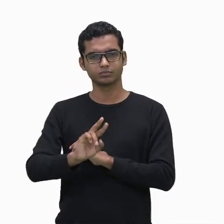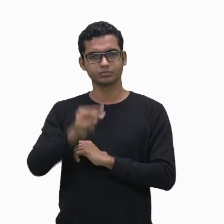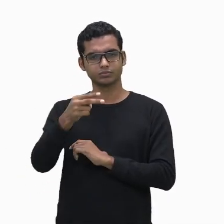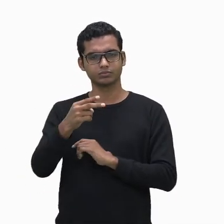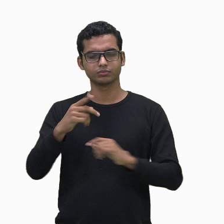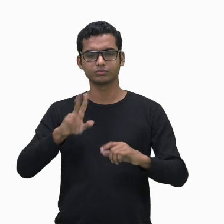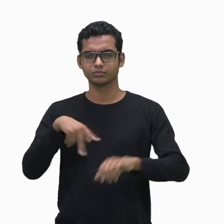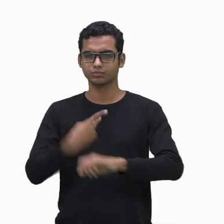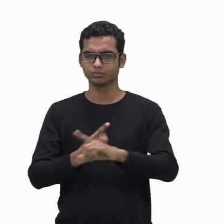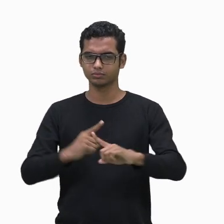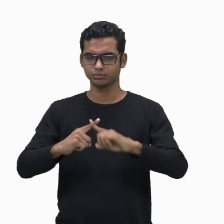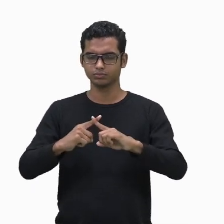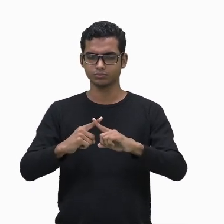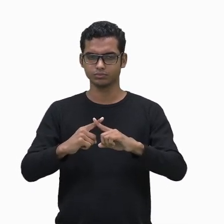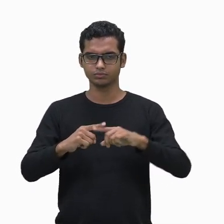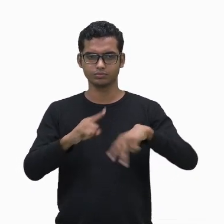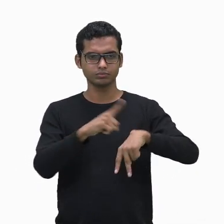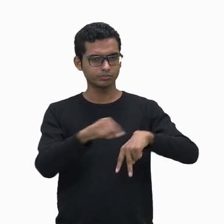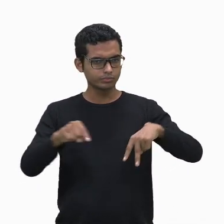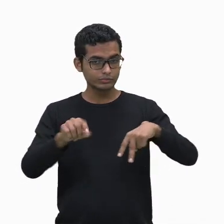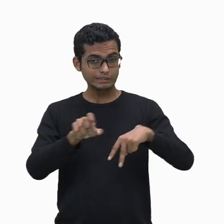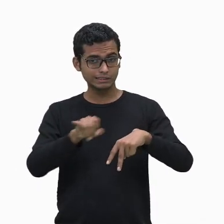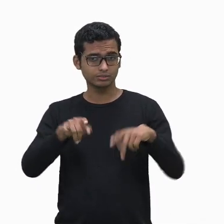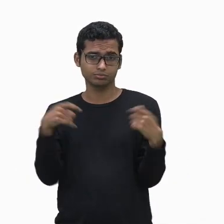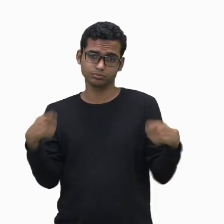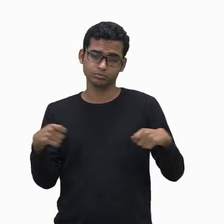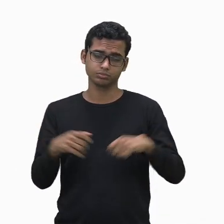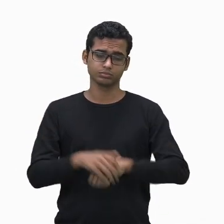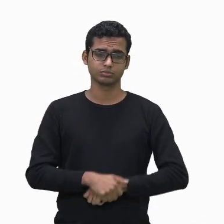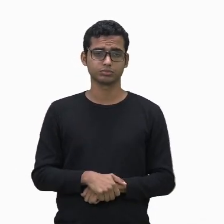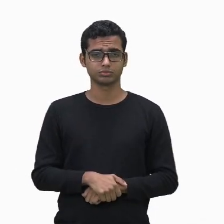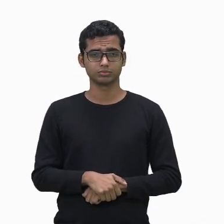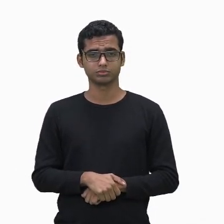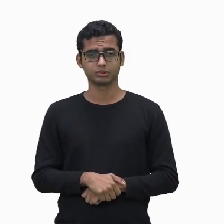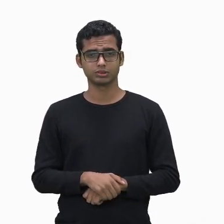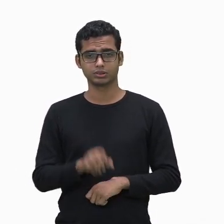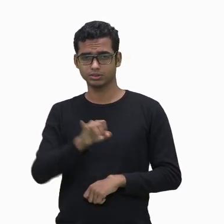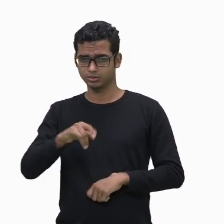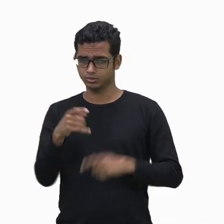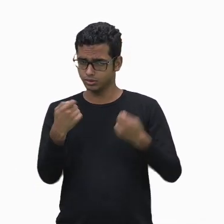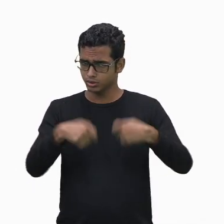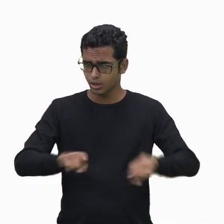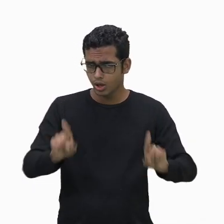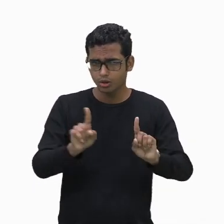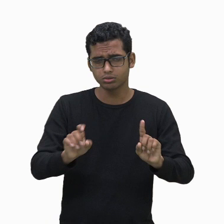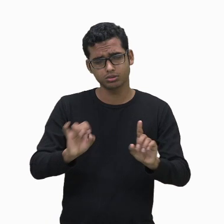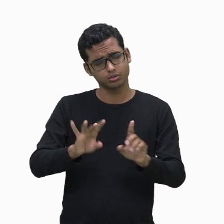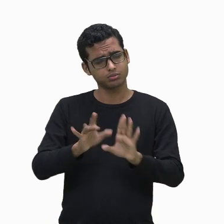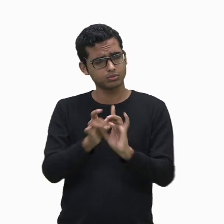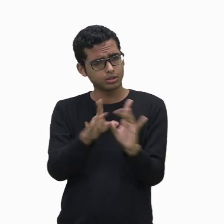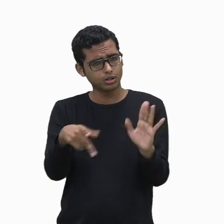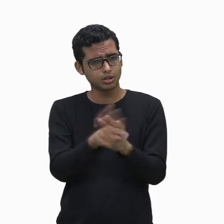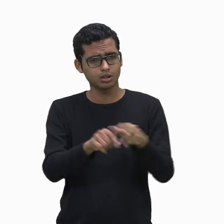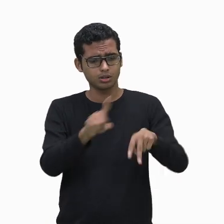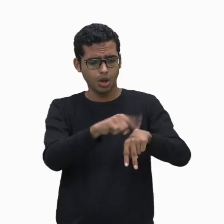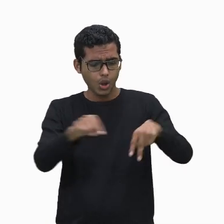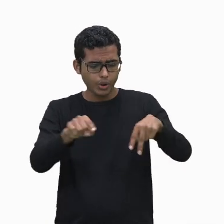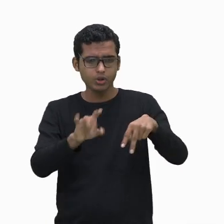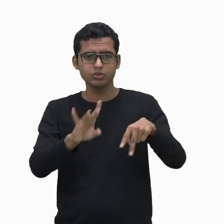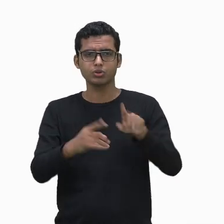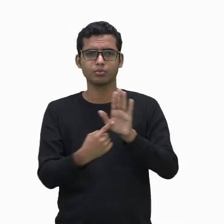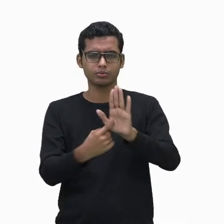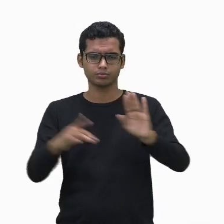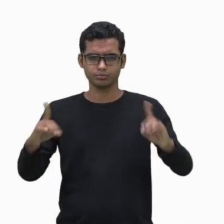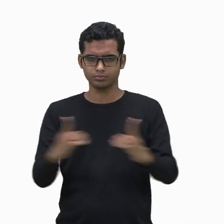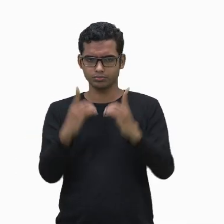Se for necessário essa multiplicação por π. Senão, nós vamos deixar em função de π para efeitos